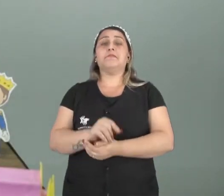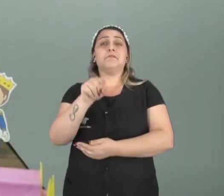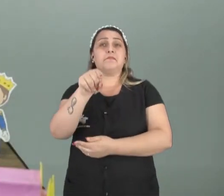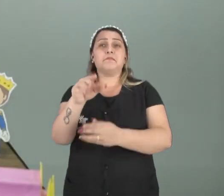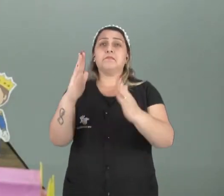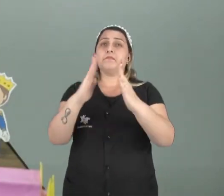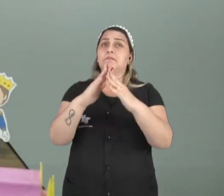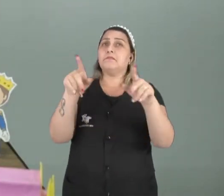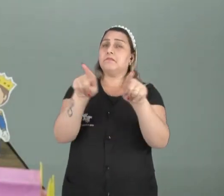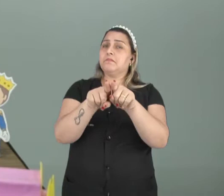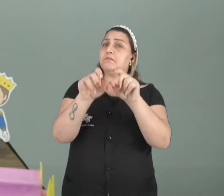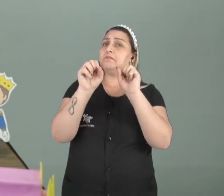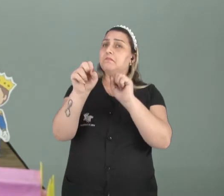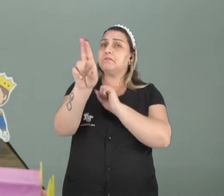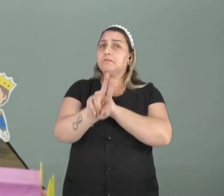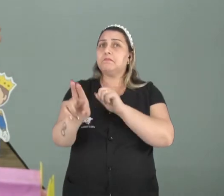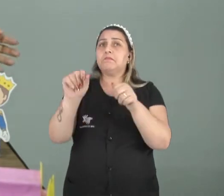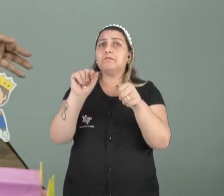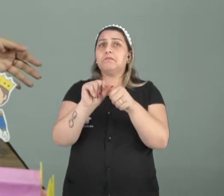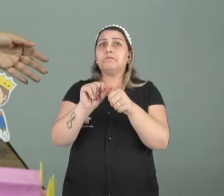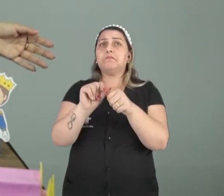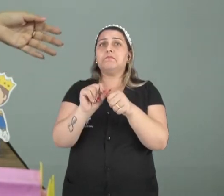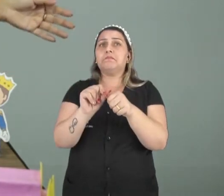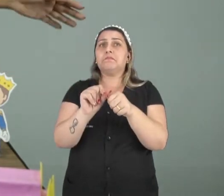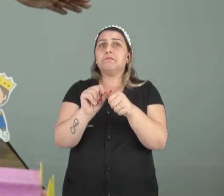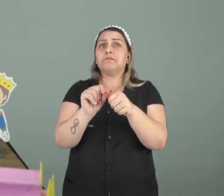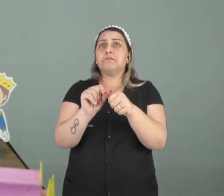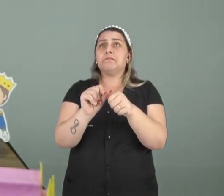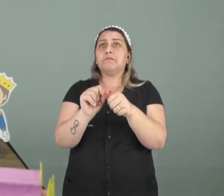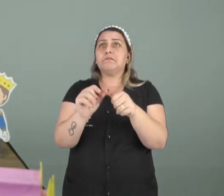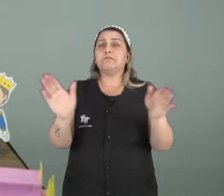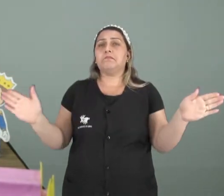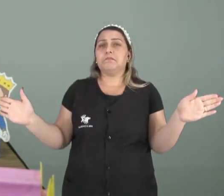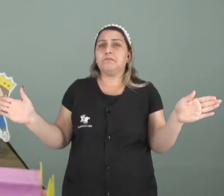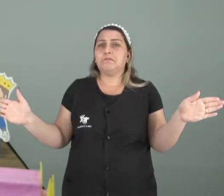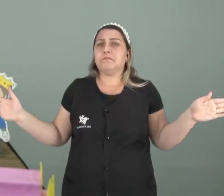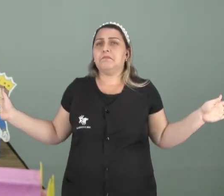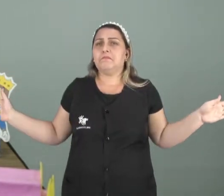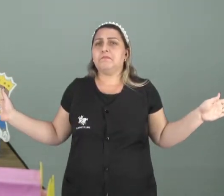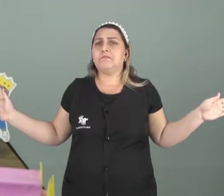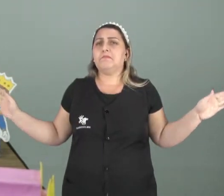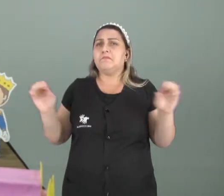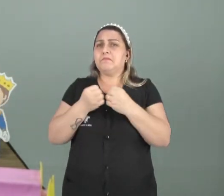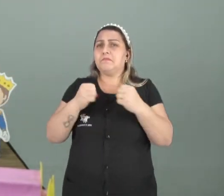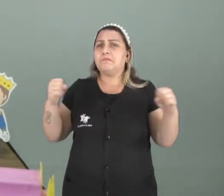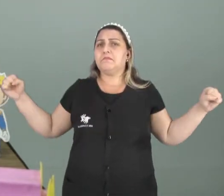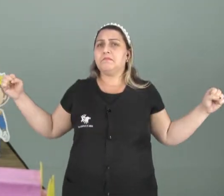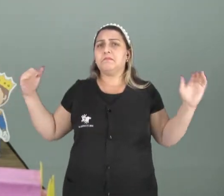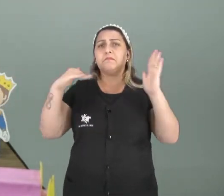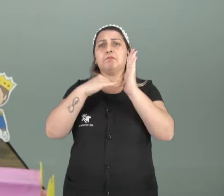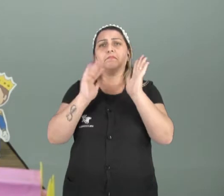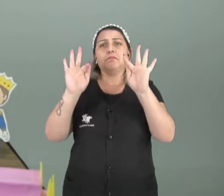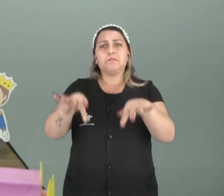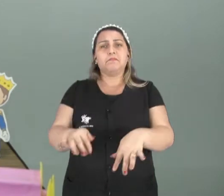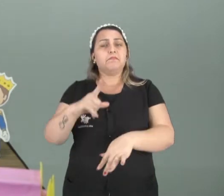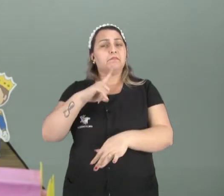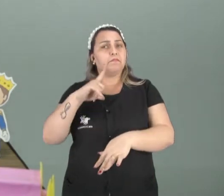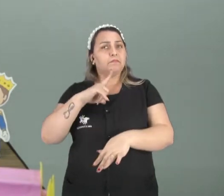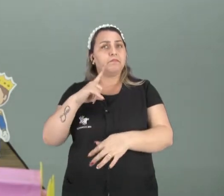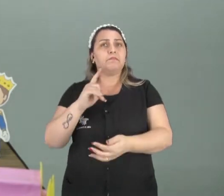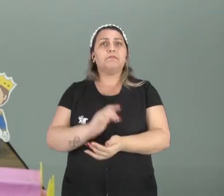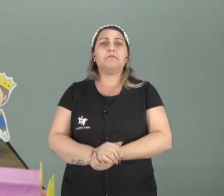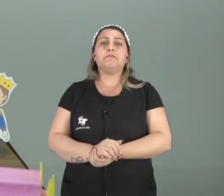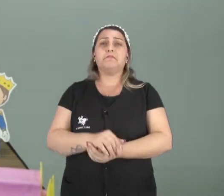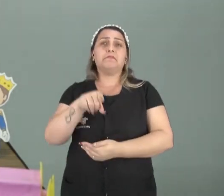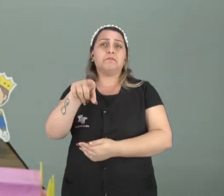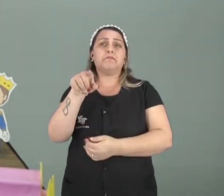em casa também pode fazer junto comigo. Você abre bem os braços e aí você pode ter essa medida.